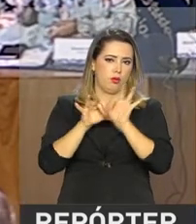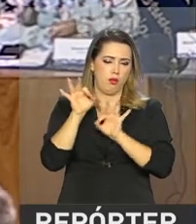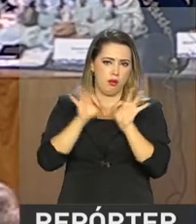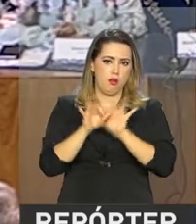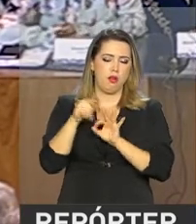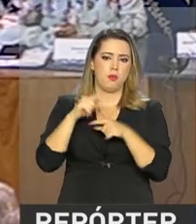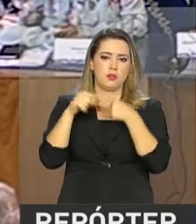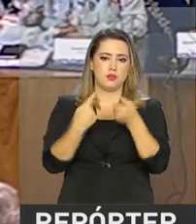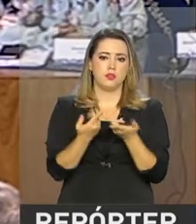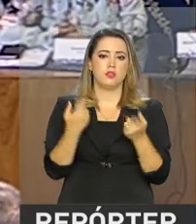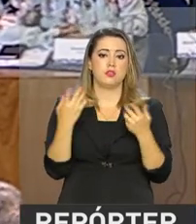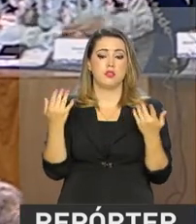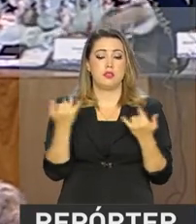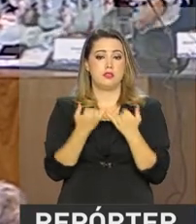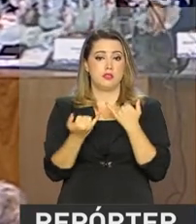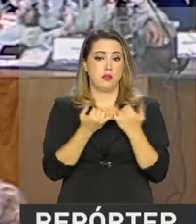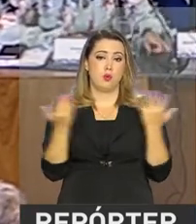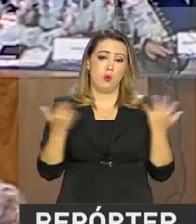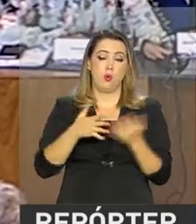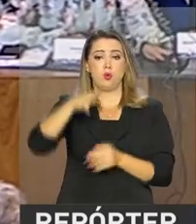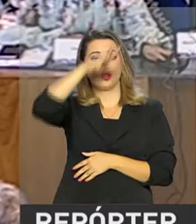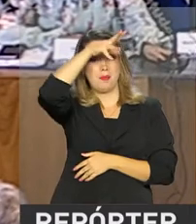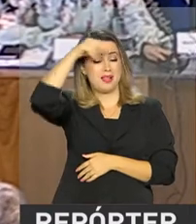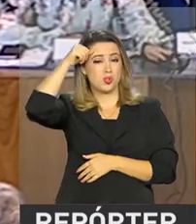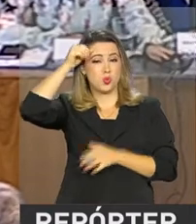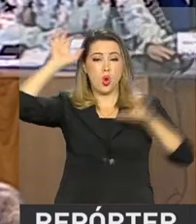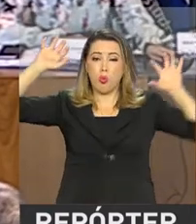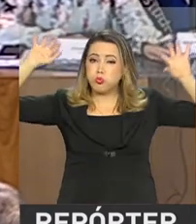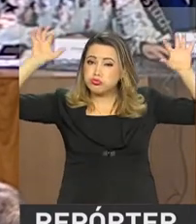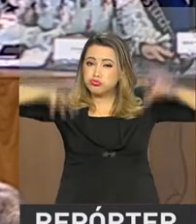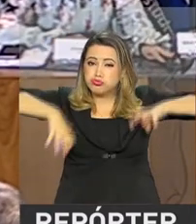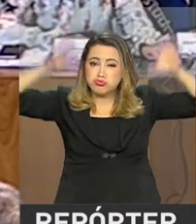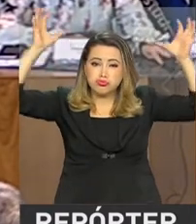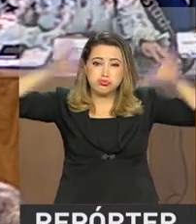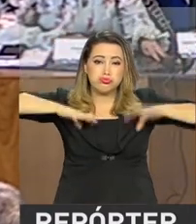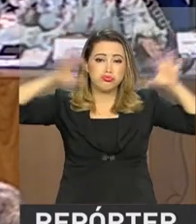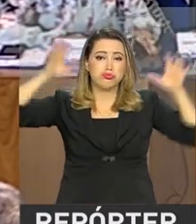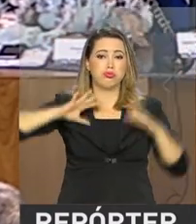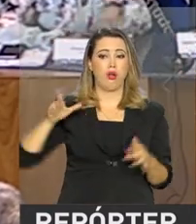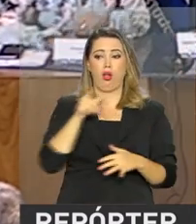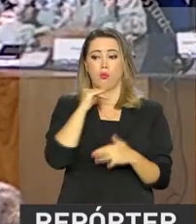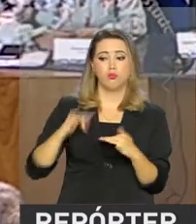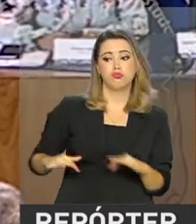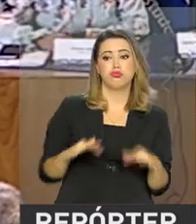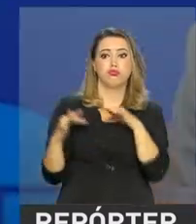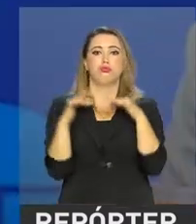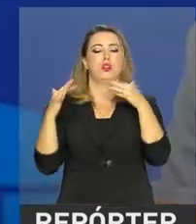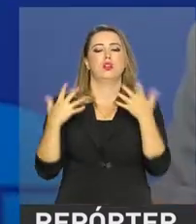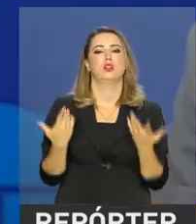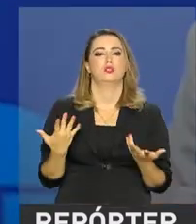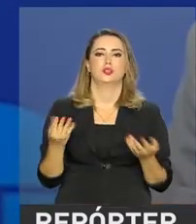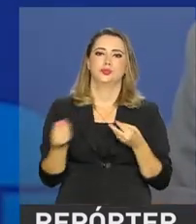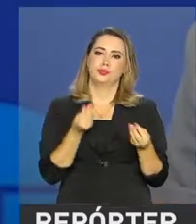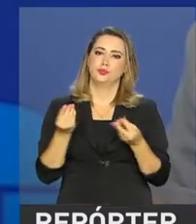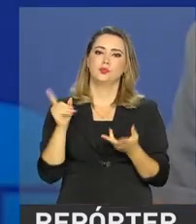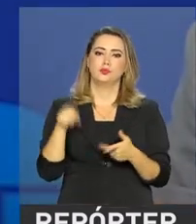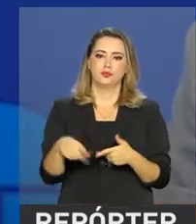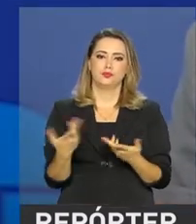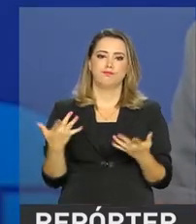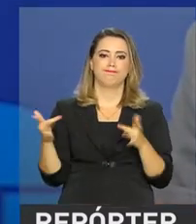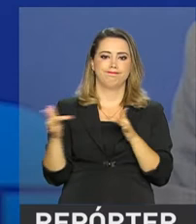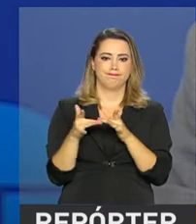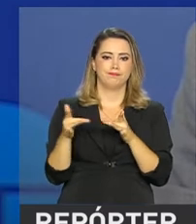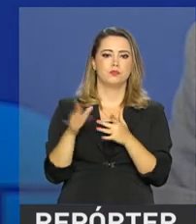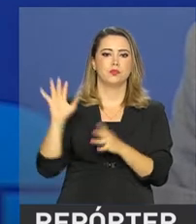hoje... Choveu muito. Choveu muito. Em Manaus foi alagado. Evidentemente que houve uma